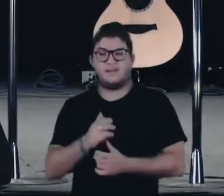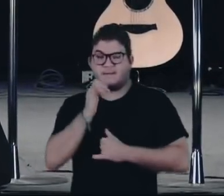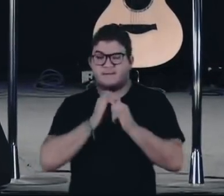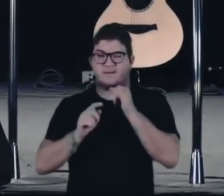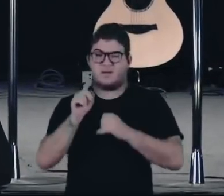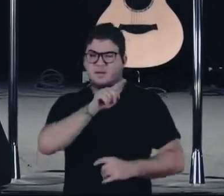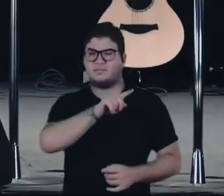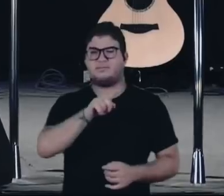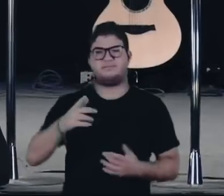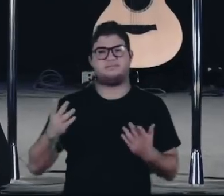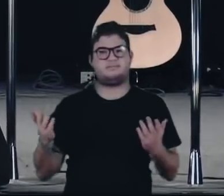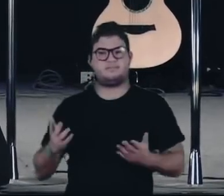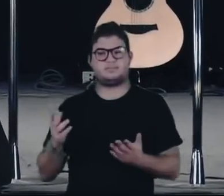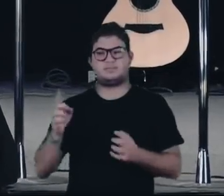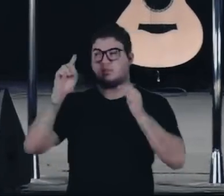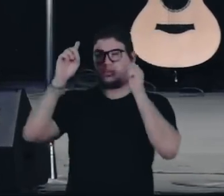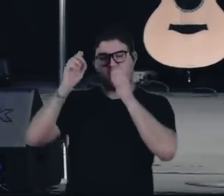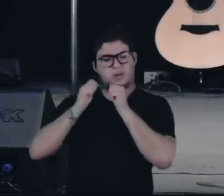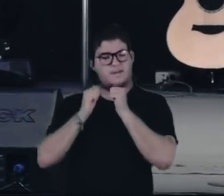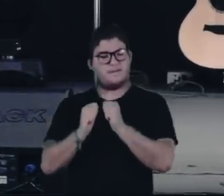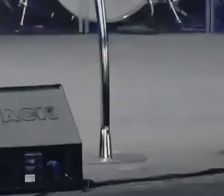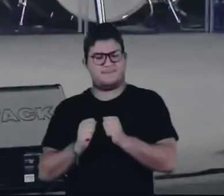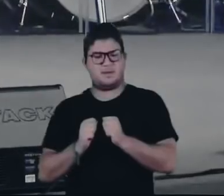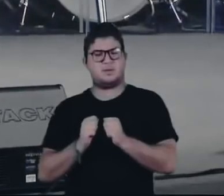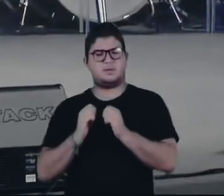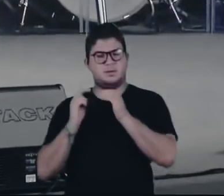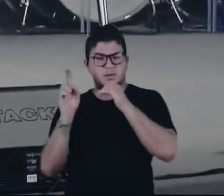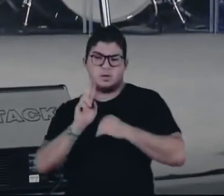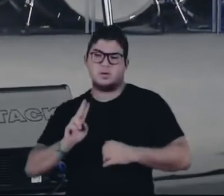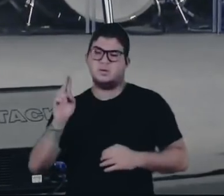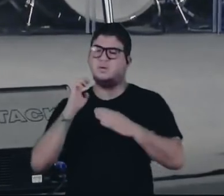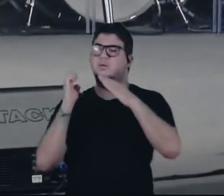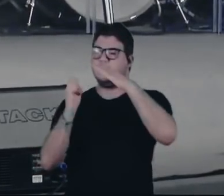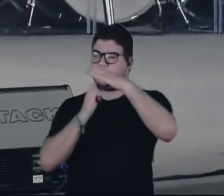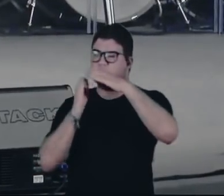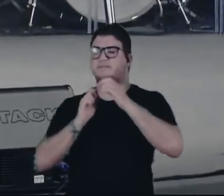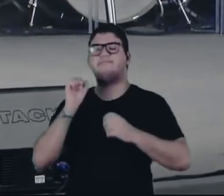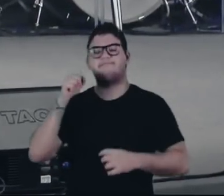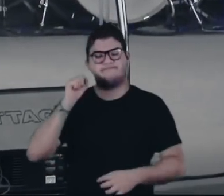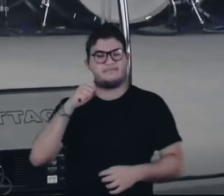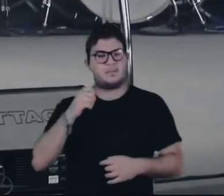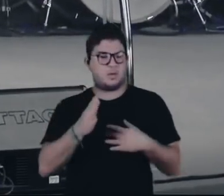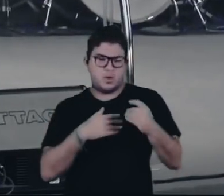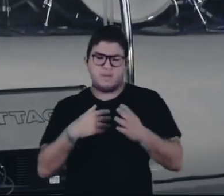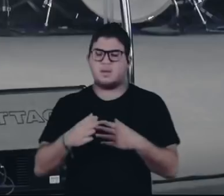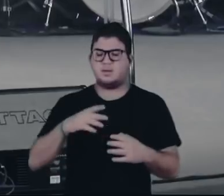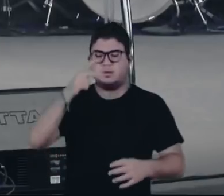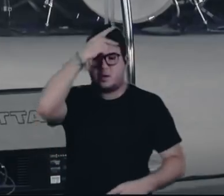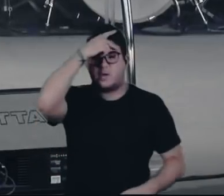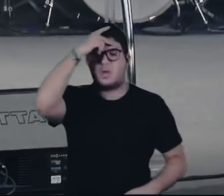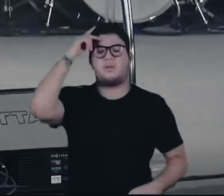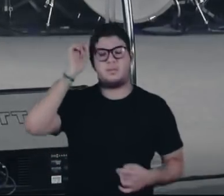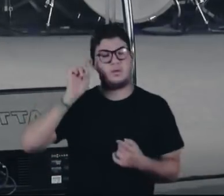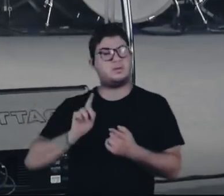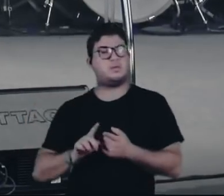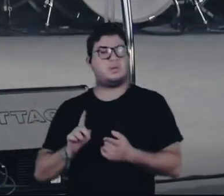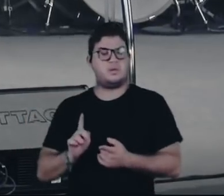O que eu quero te dizer não é que Deus não pode usar alguém que tenha mais recursos. Não, não é isso, não. É que qualquer pessoa, porque aquela